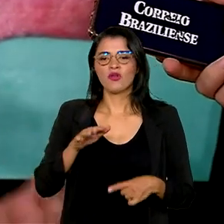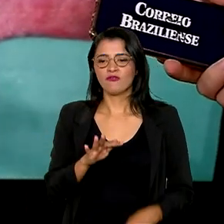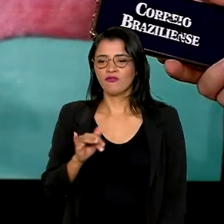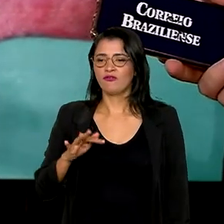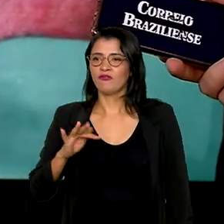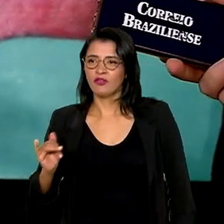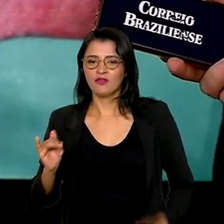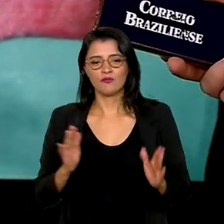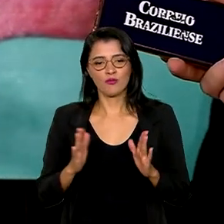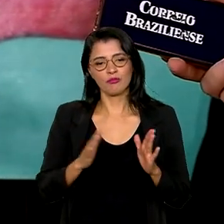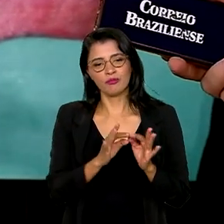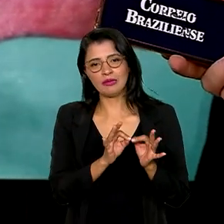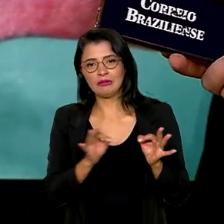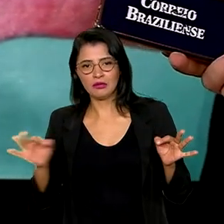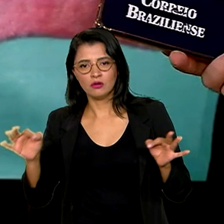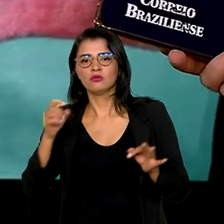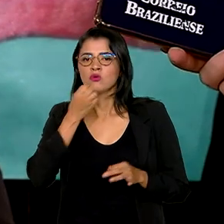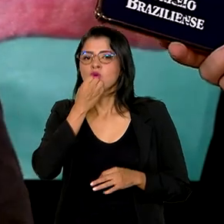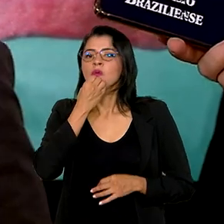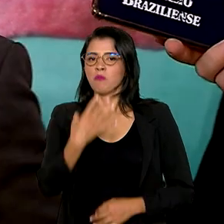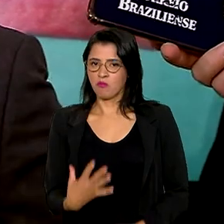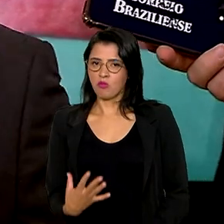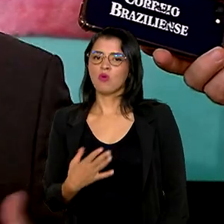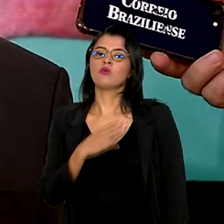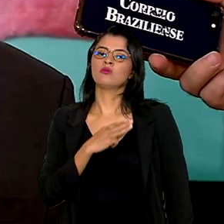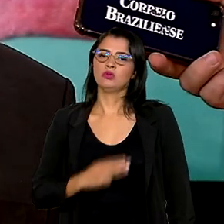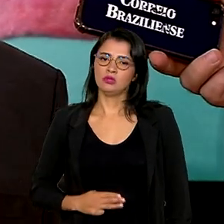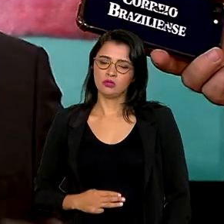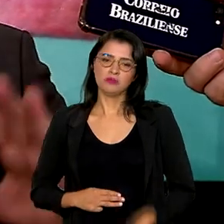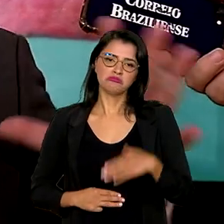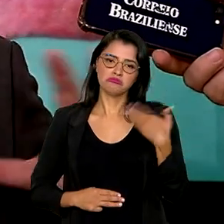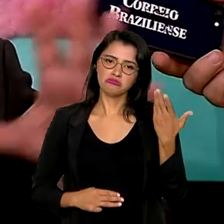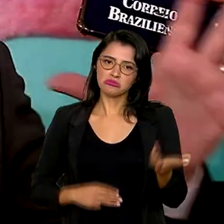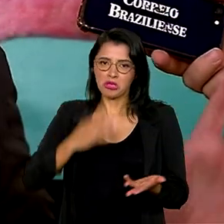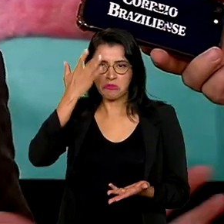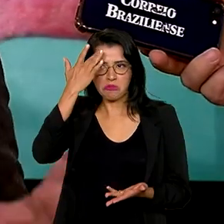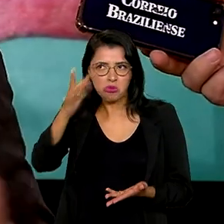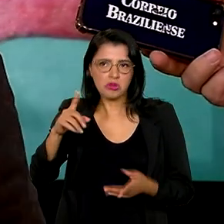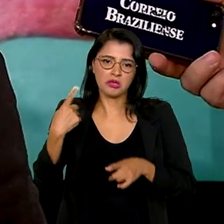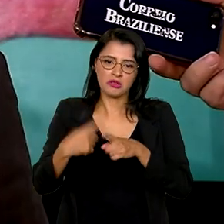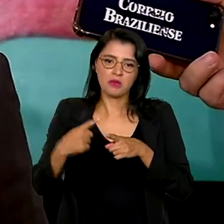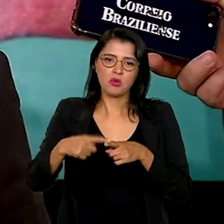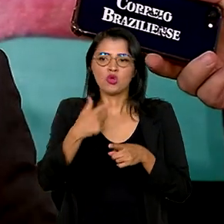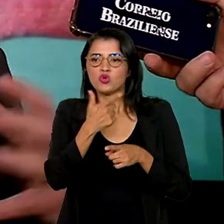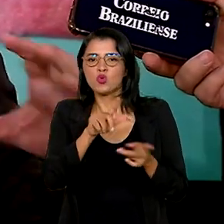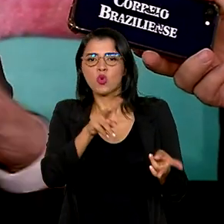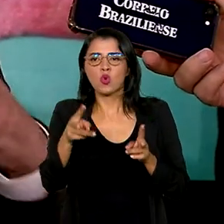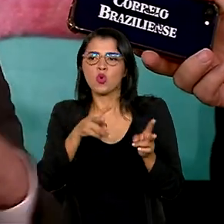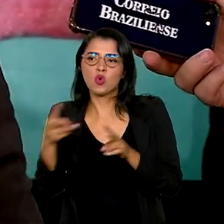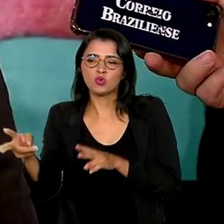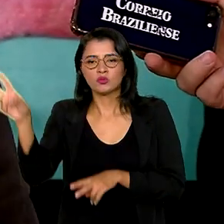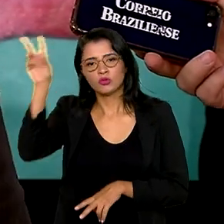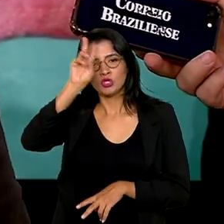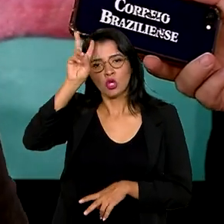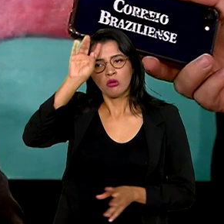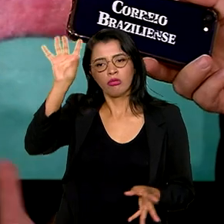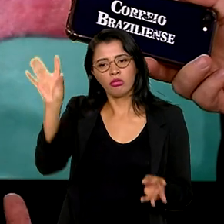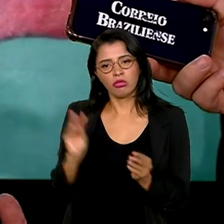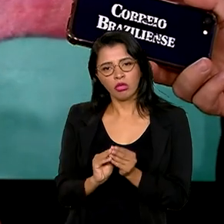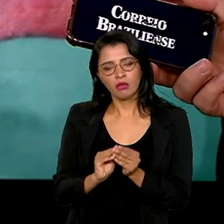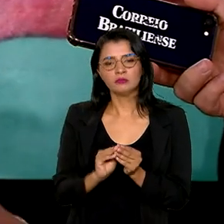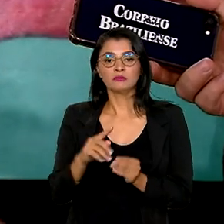FIFA durante o período foi um bom Ministro e depois eu não sei porque também esse assunto diluiu nos outros né talvez naquela história de julgamento